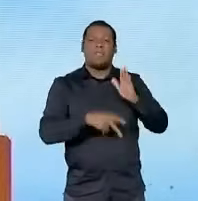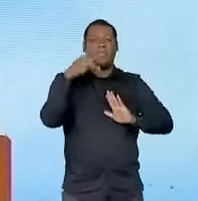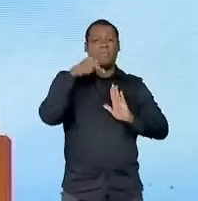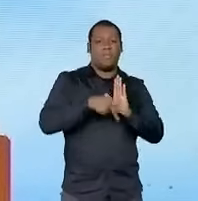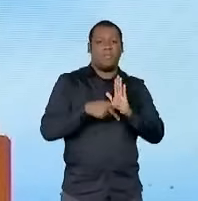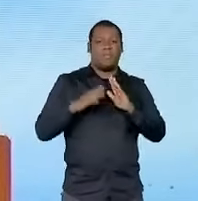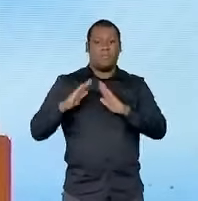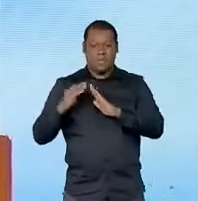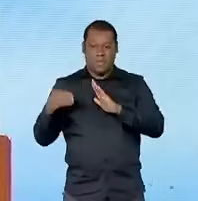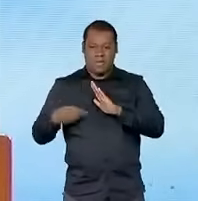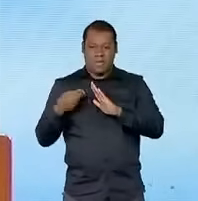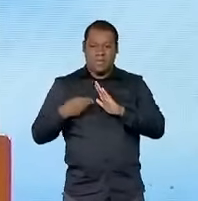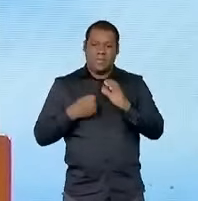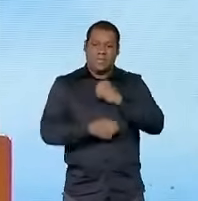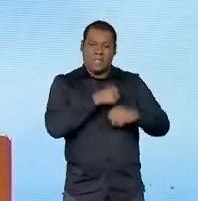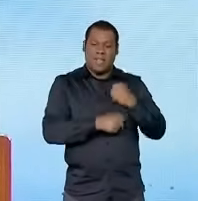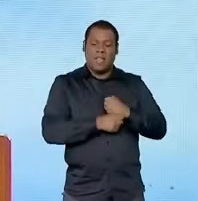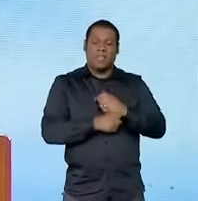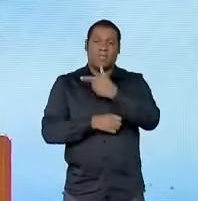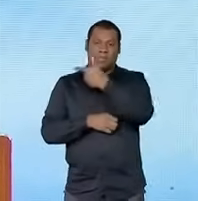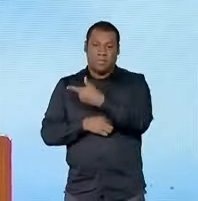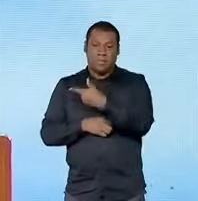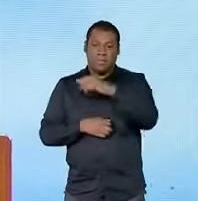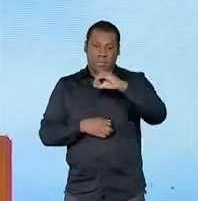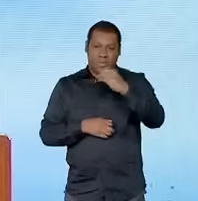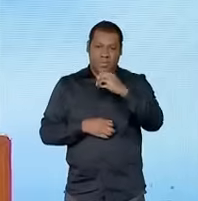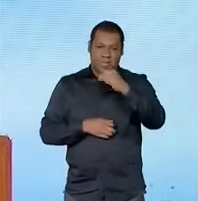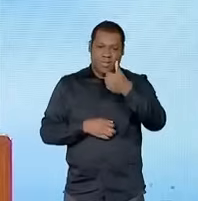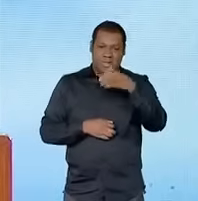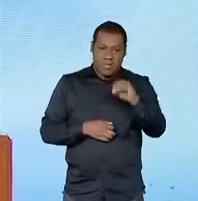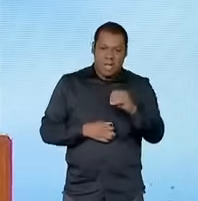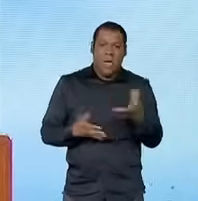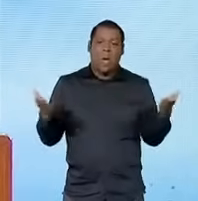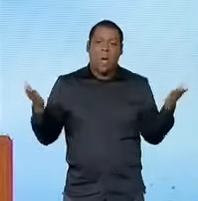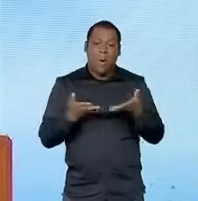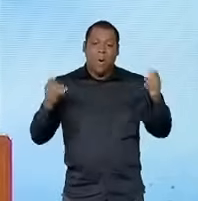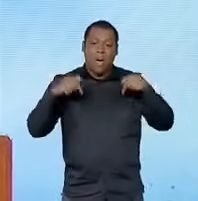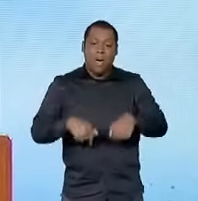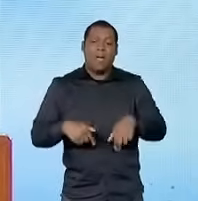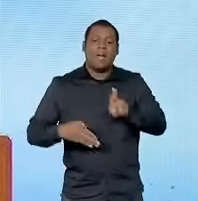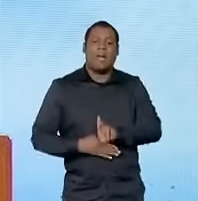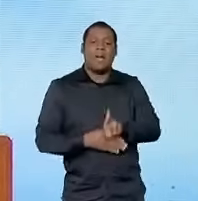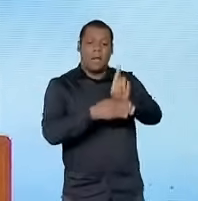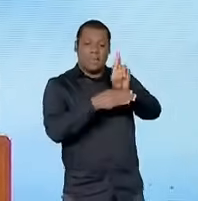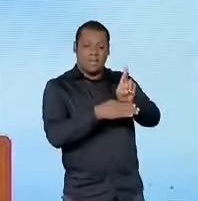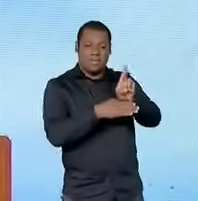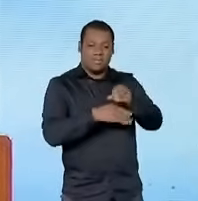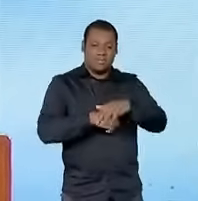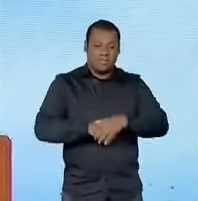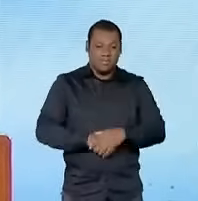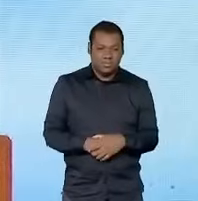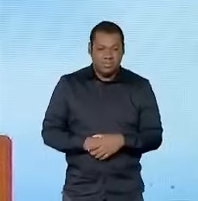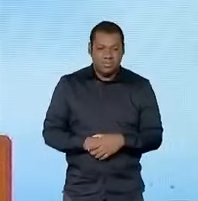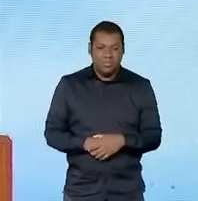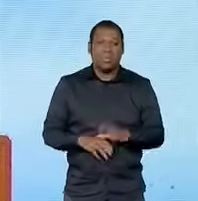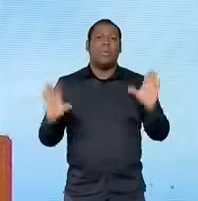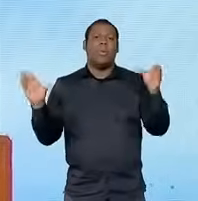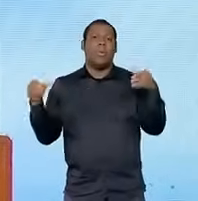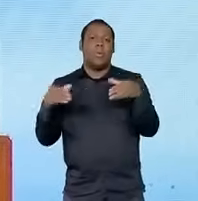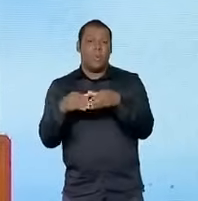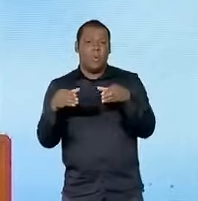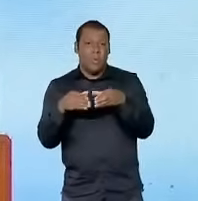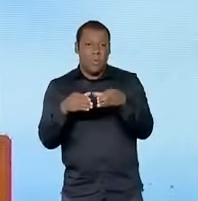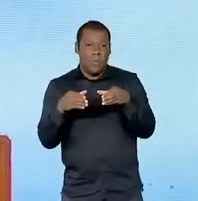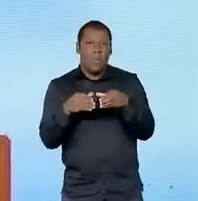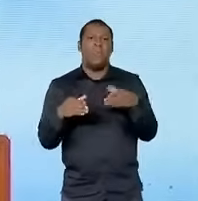em 2010, estar aqui nesse lugar de fala em nome do conjunto dos movimentos do